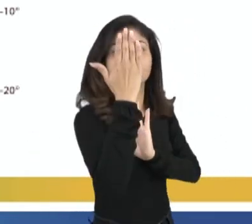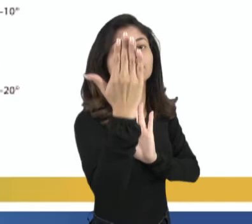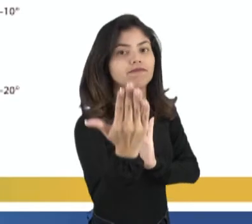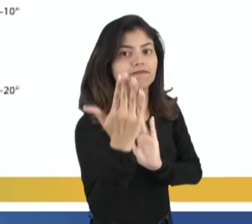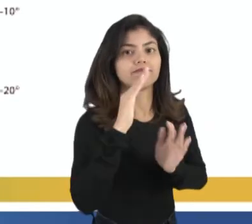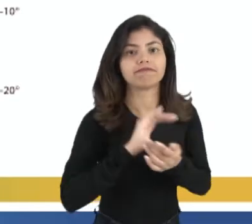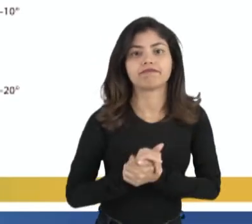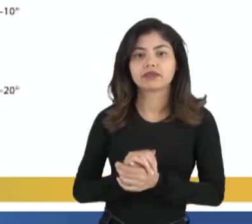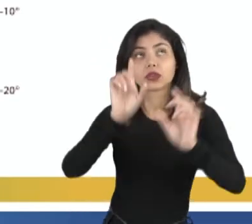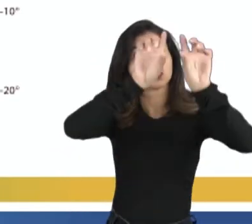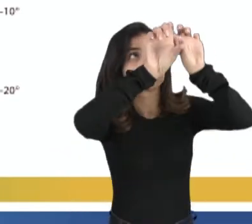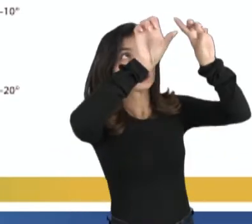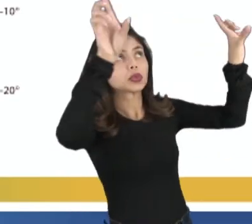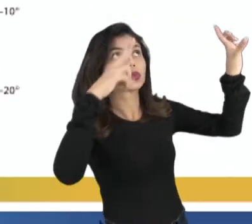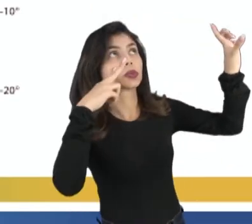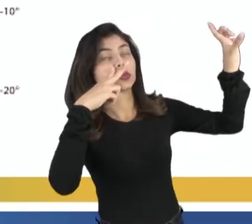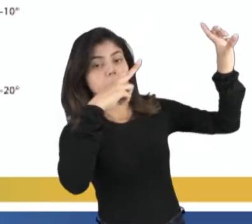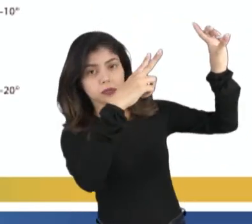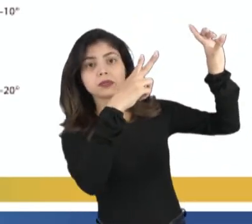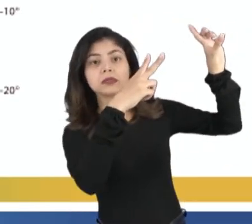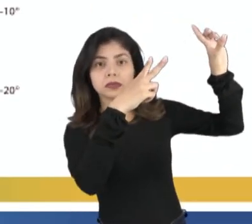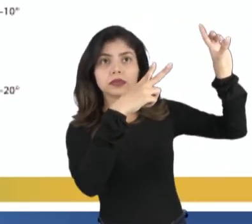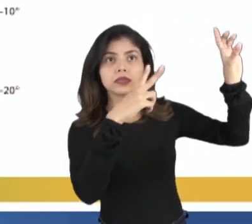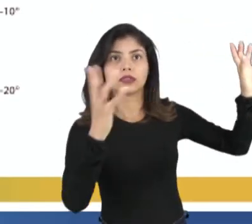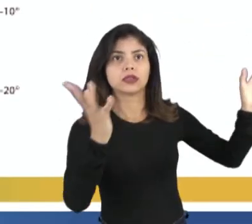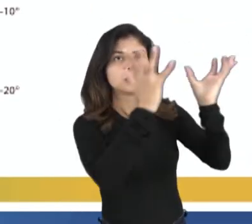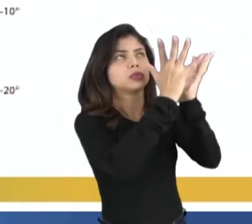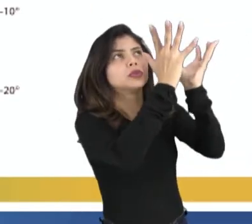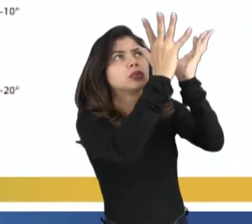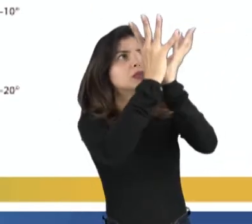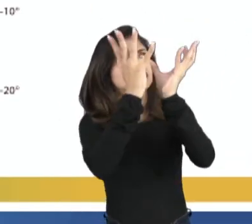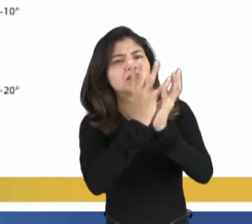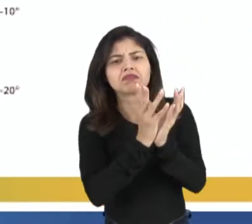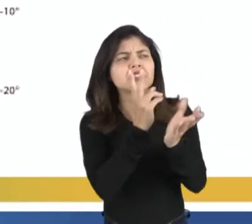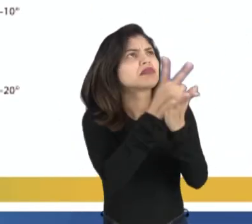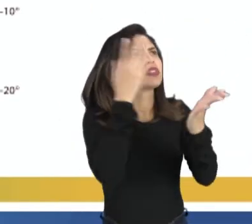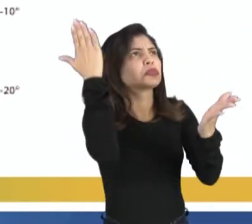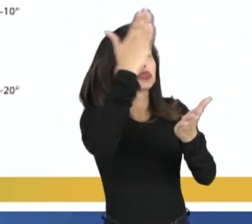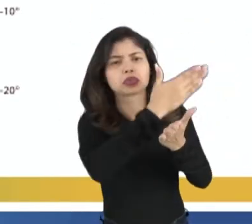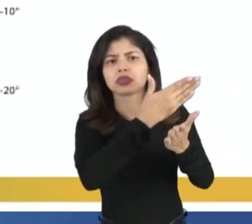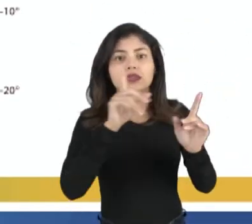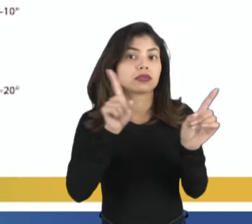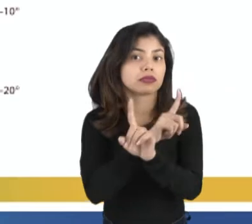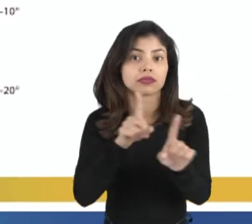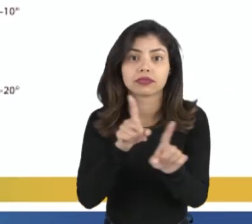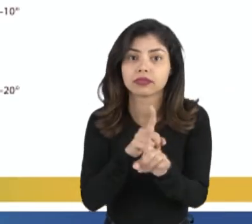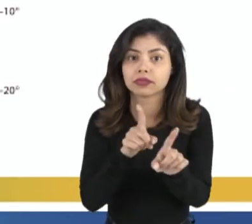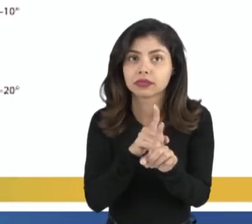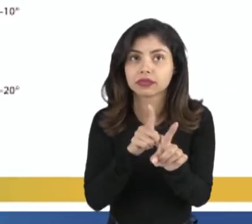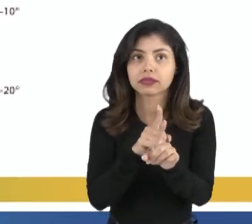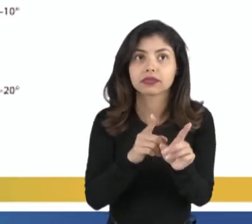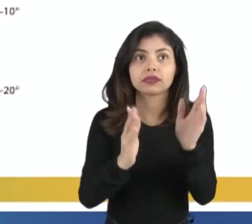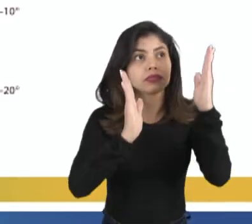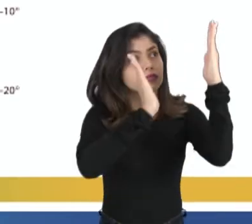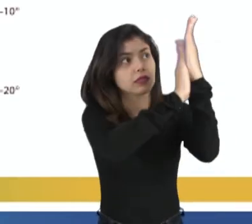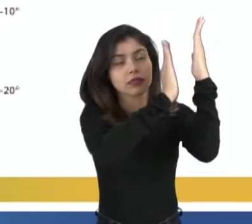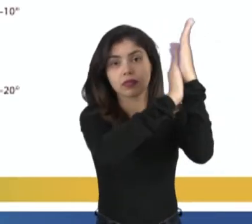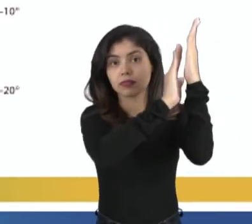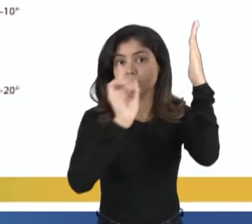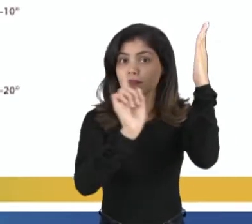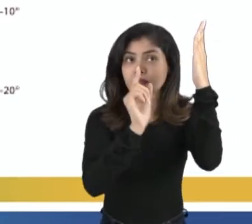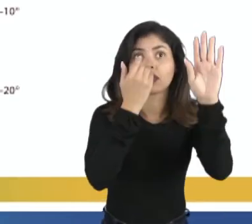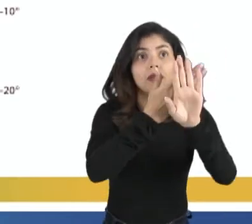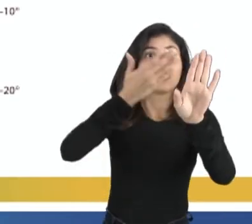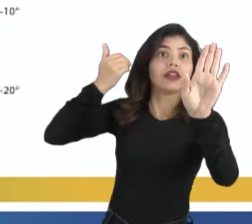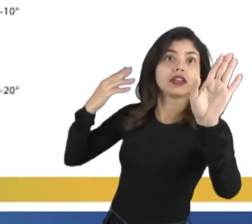e no céu quando você olha e tudo parece que tá tudo na mesma geração não tá tudo ali como se fosse um papel de parede na